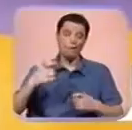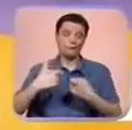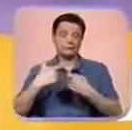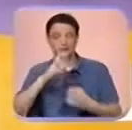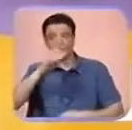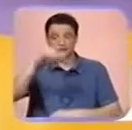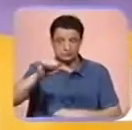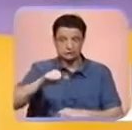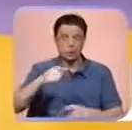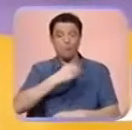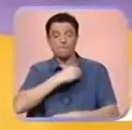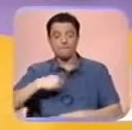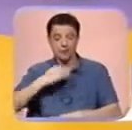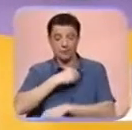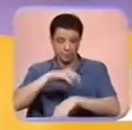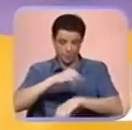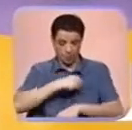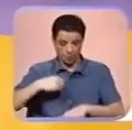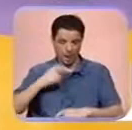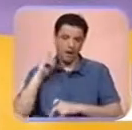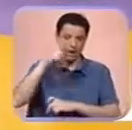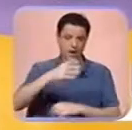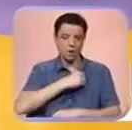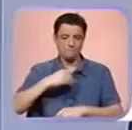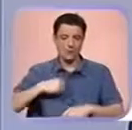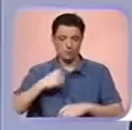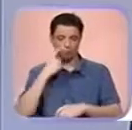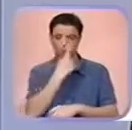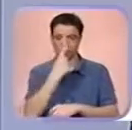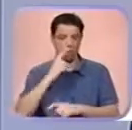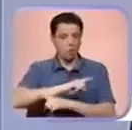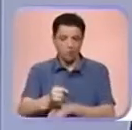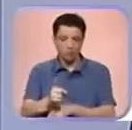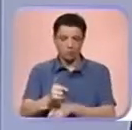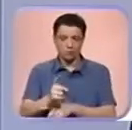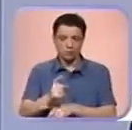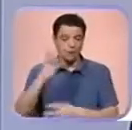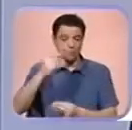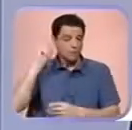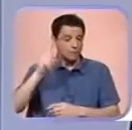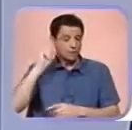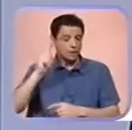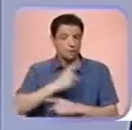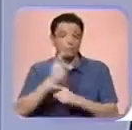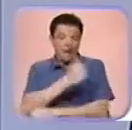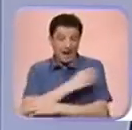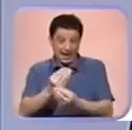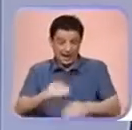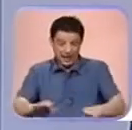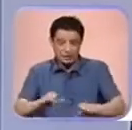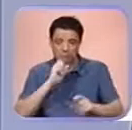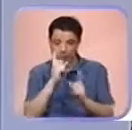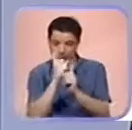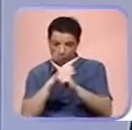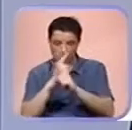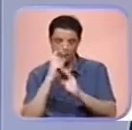pode ficar com dúvida. Então, o caminho a seguir é ir ao oftalmologista. E isso é muito importante, porque a criança pode ter um estrabismo que às